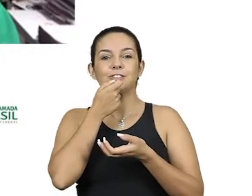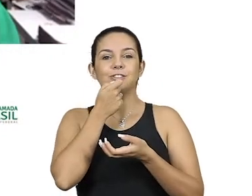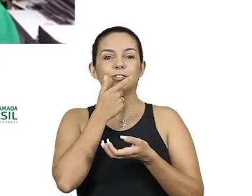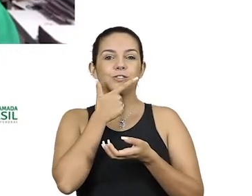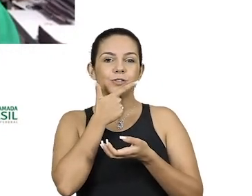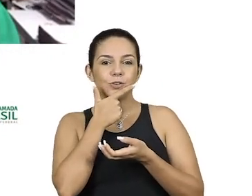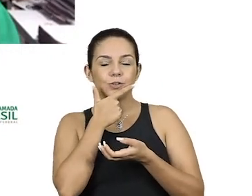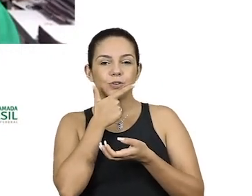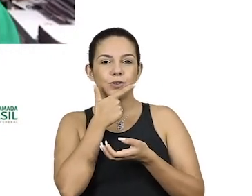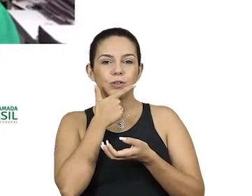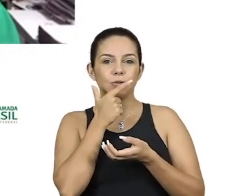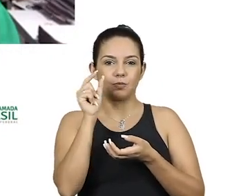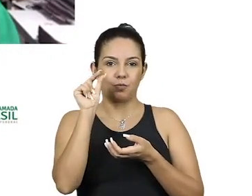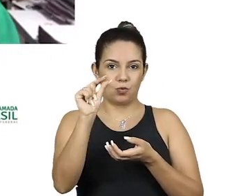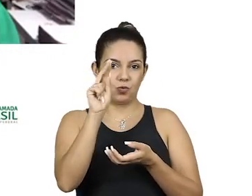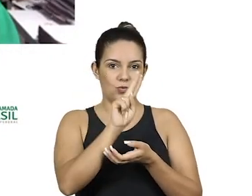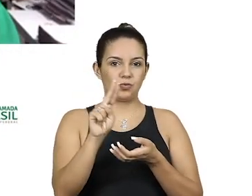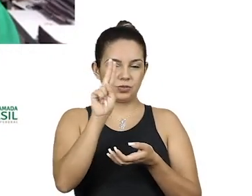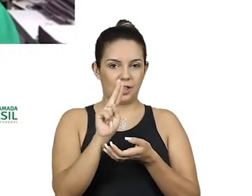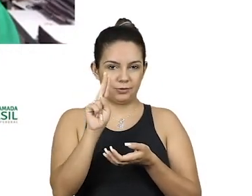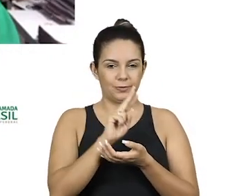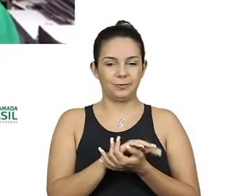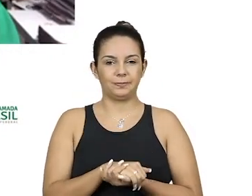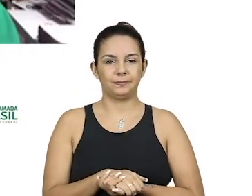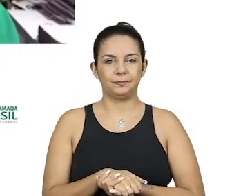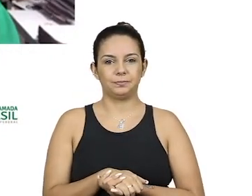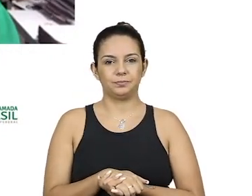sorriso pouco usado.